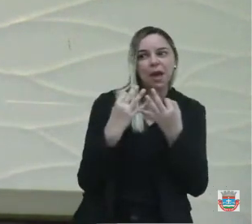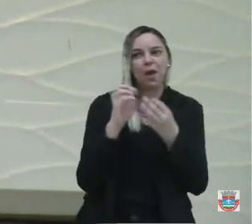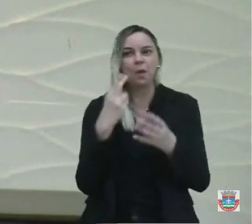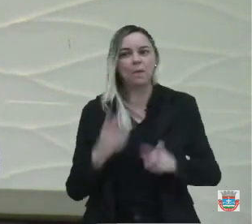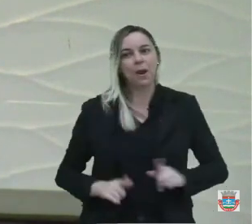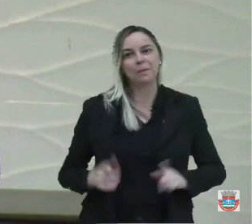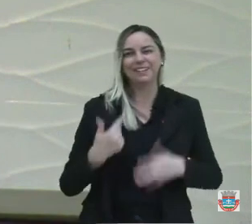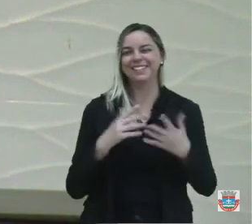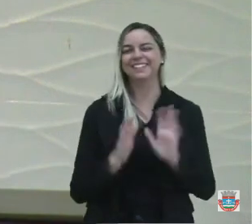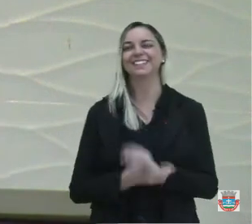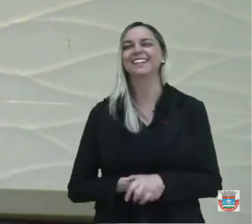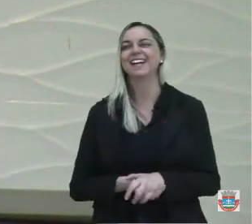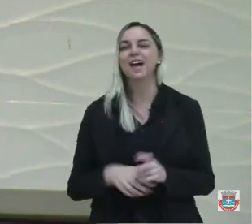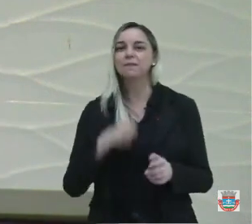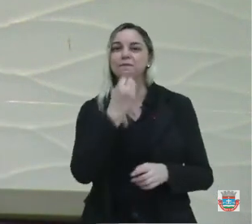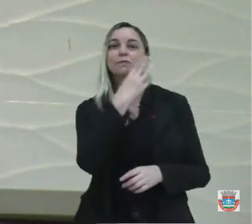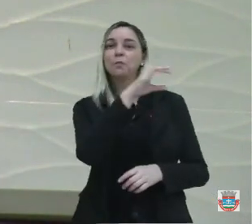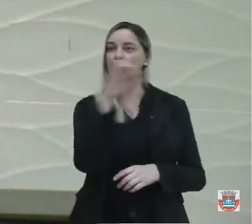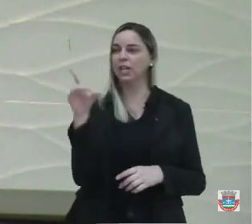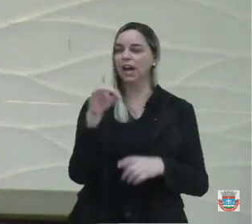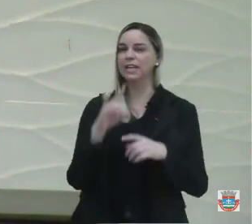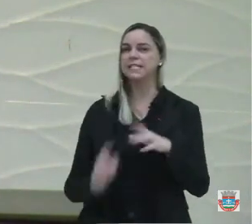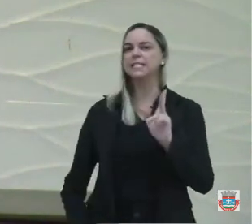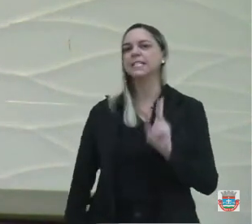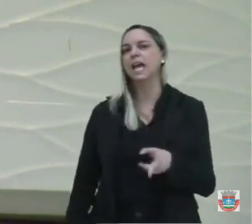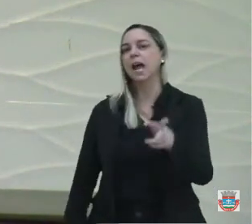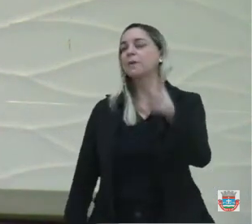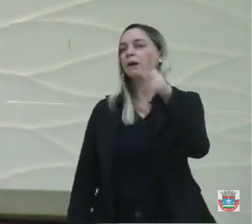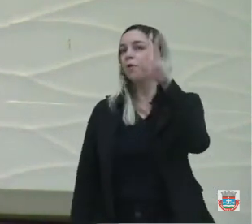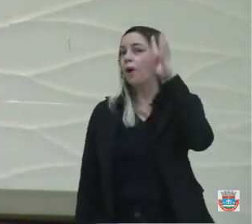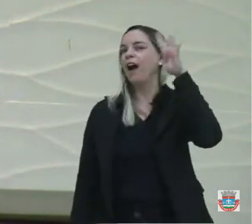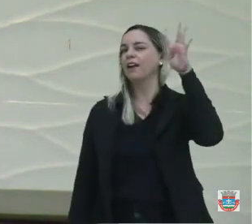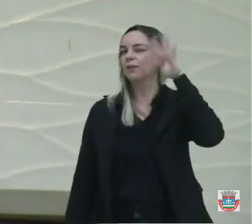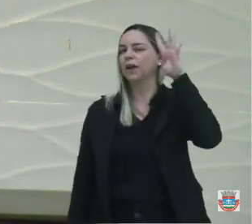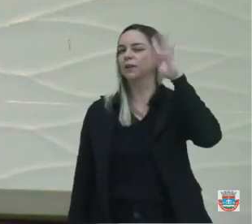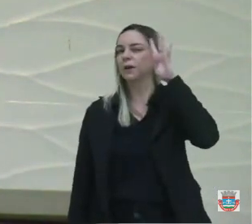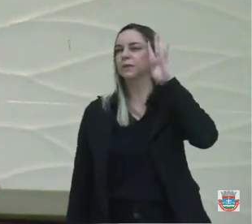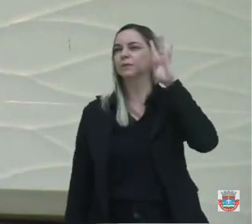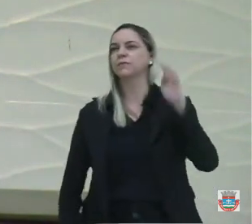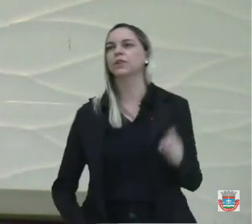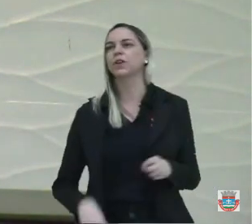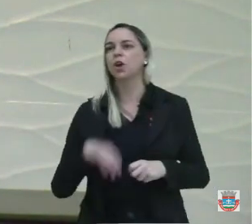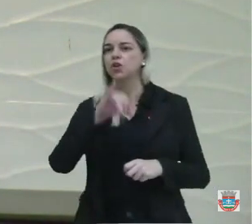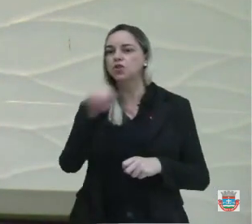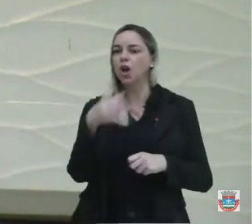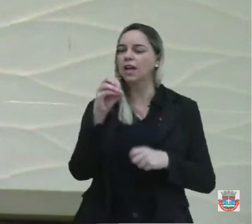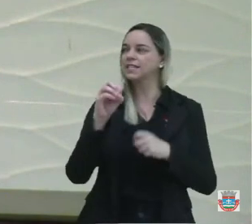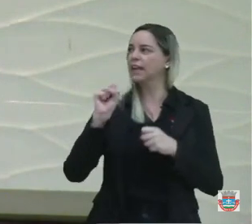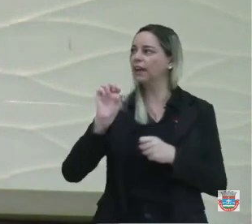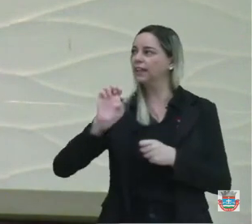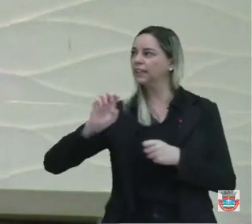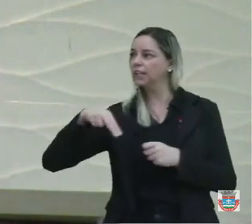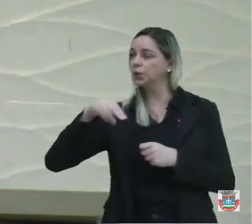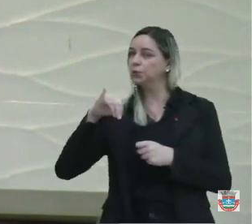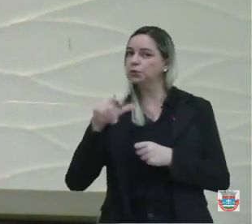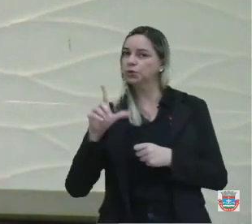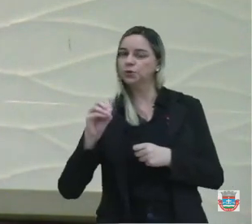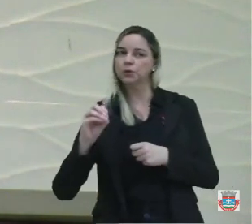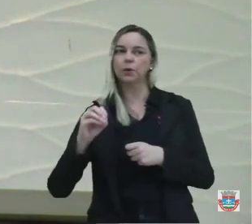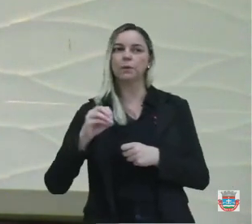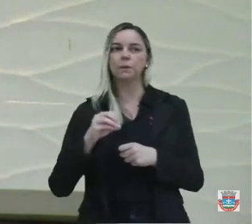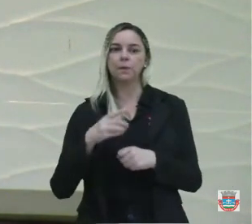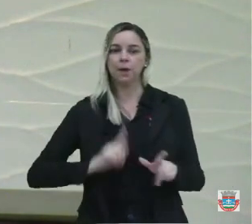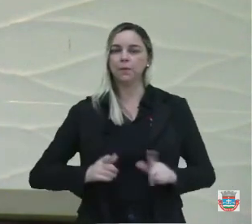dar bom dia ao pessoal que assiste todas as quarta-feiras. A José Nildo, meu primo. A Bill, que trabalha lá